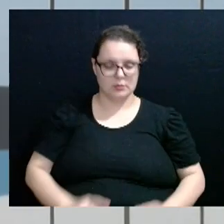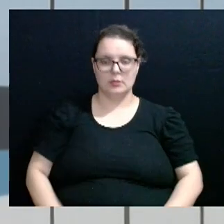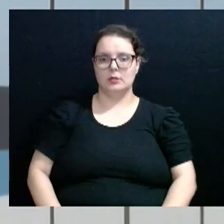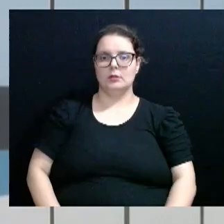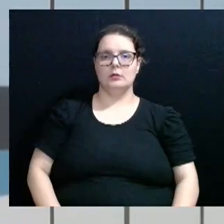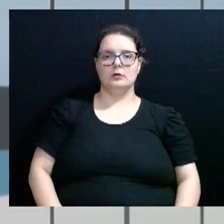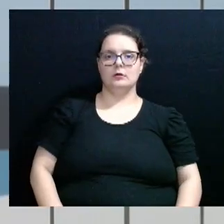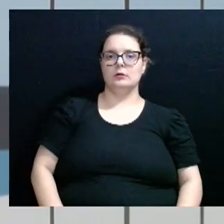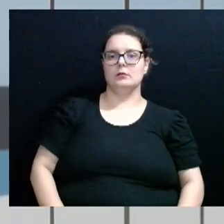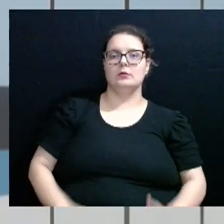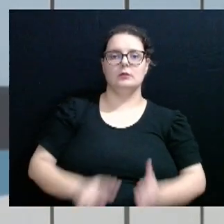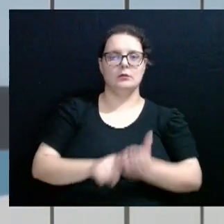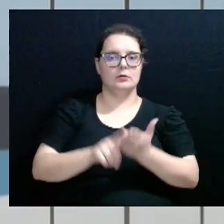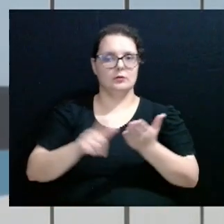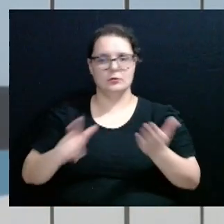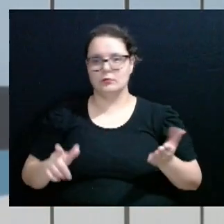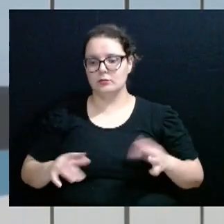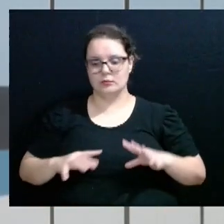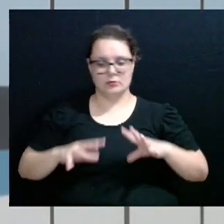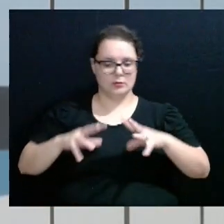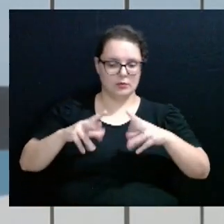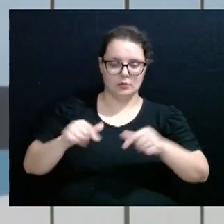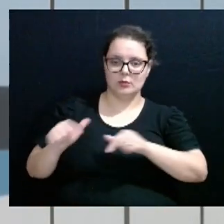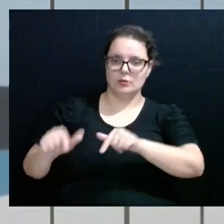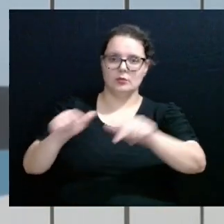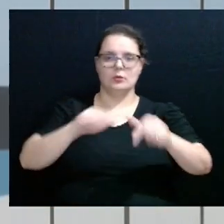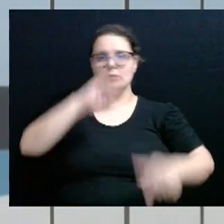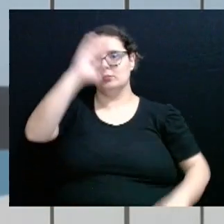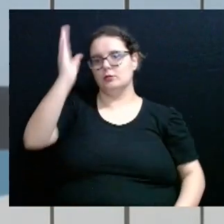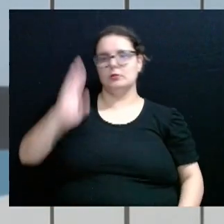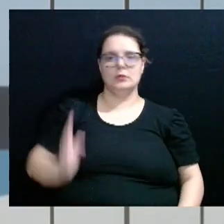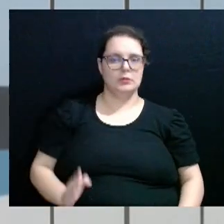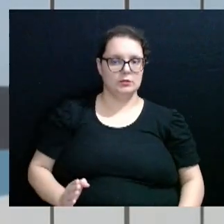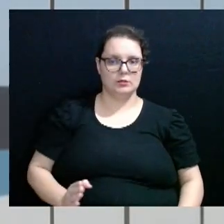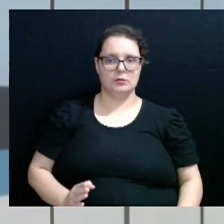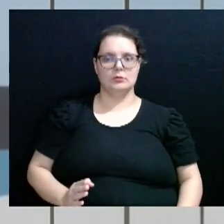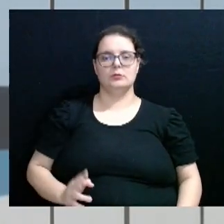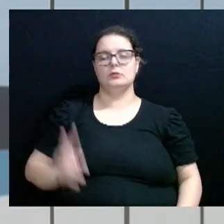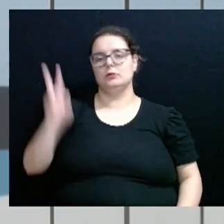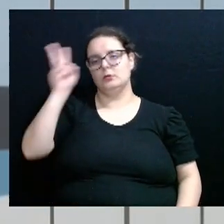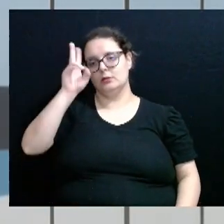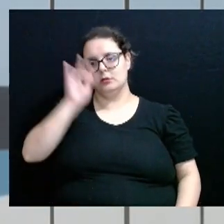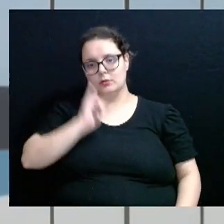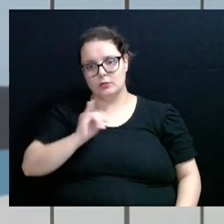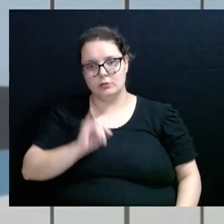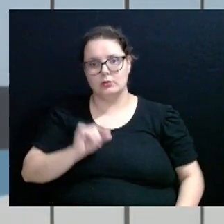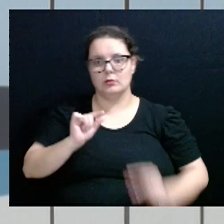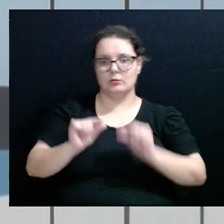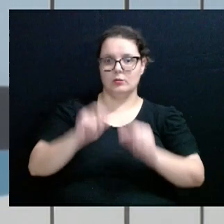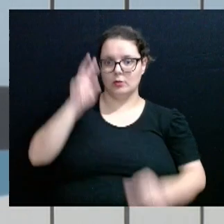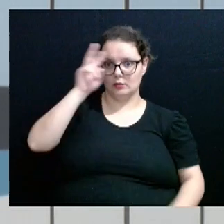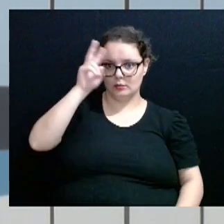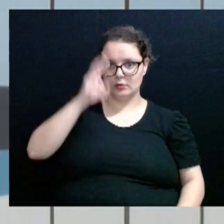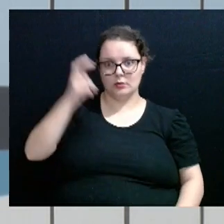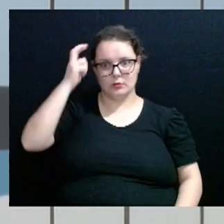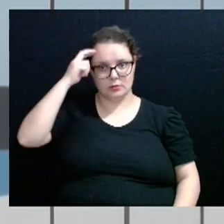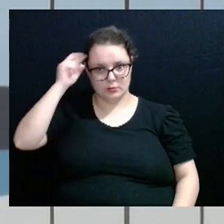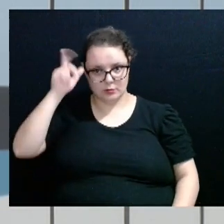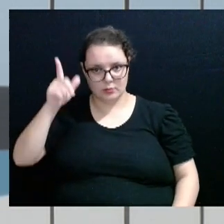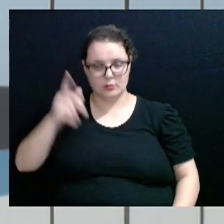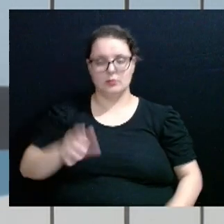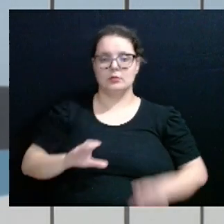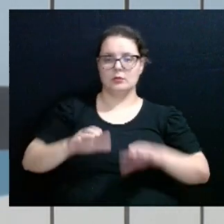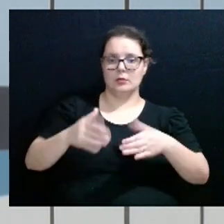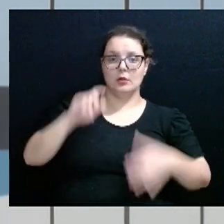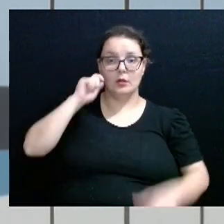jornais de todo lugar do Brasil, que contavam um pouco da história e da cultura da comunidade negra